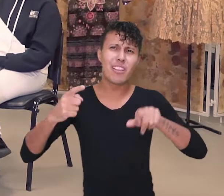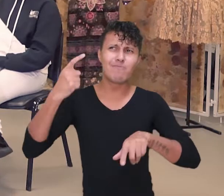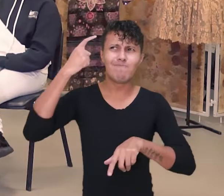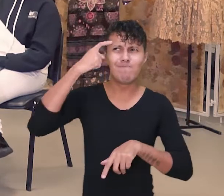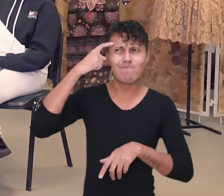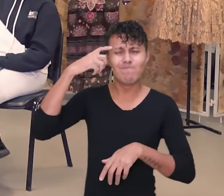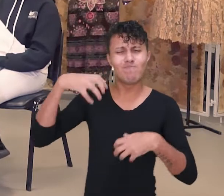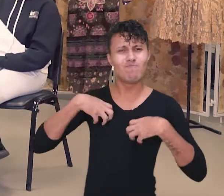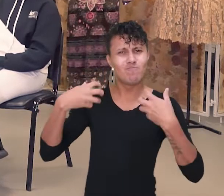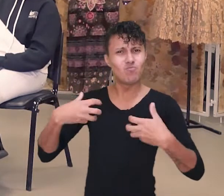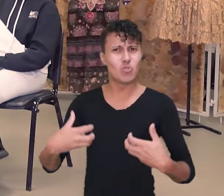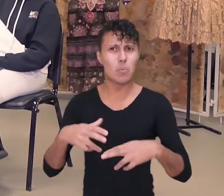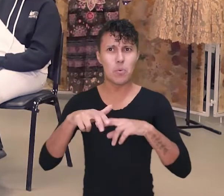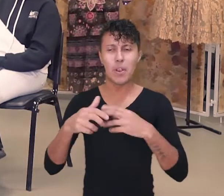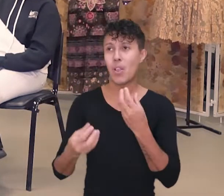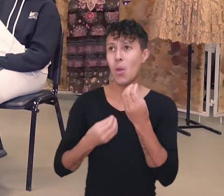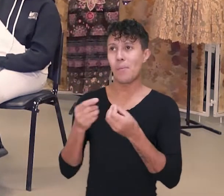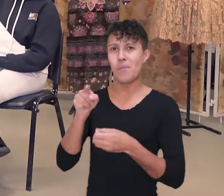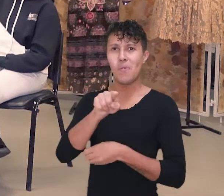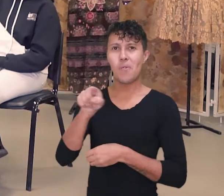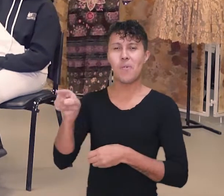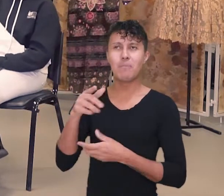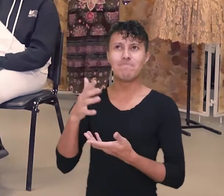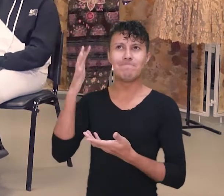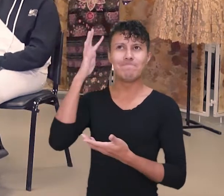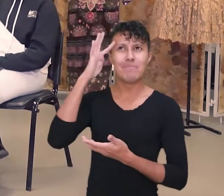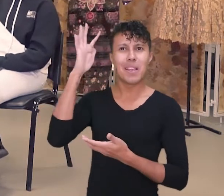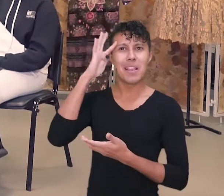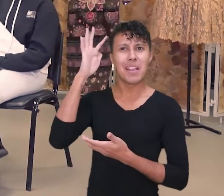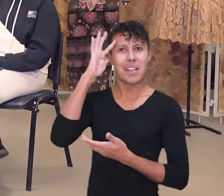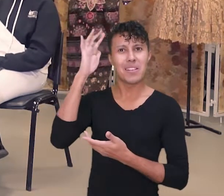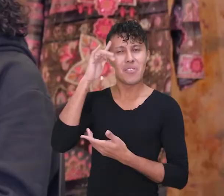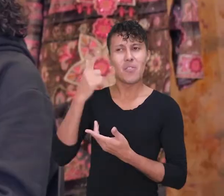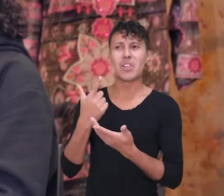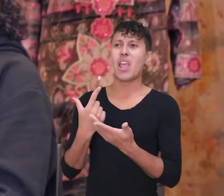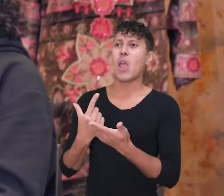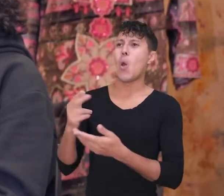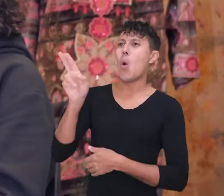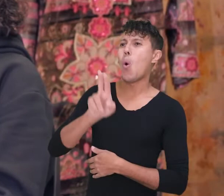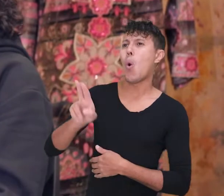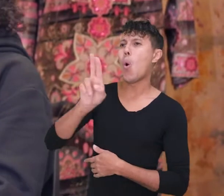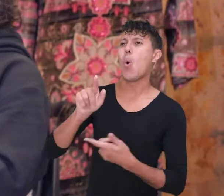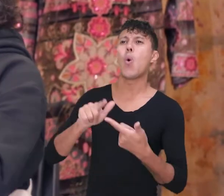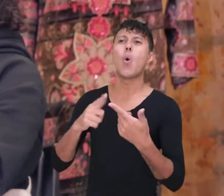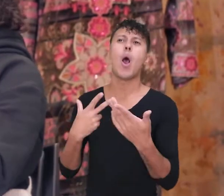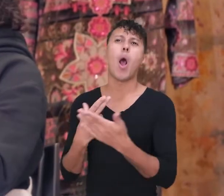Assim, acho que tem a ver com esse lance de você repensar as coisas que você consome,